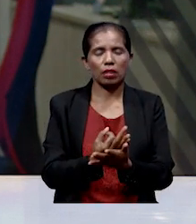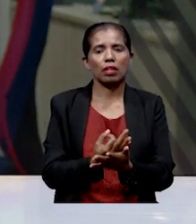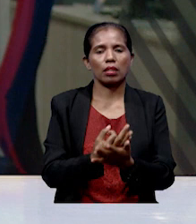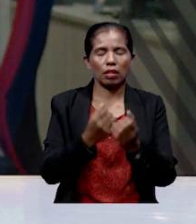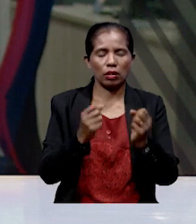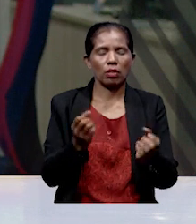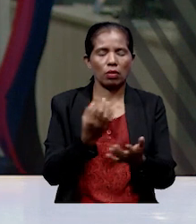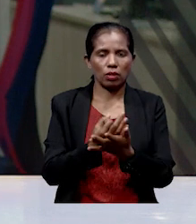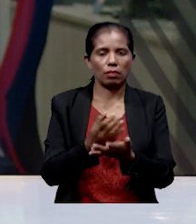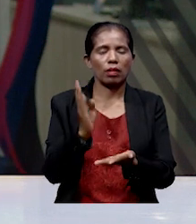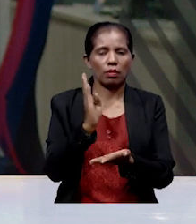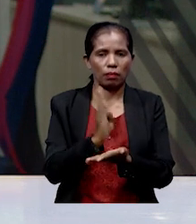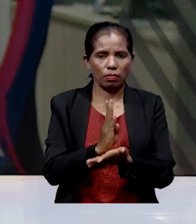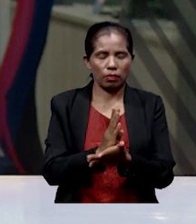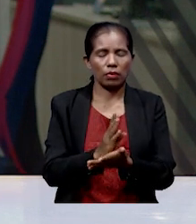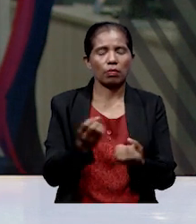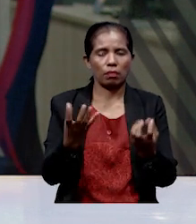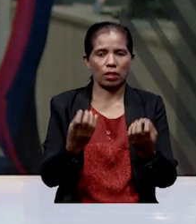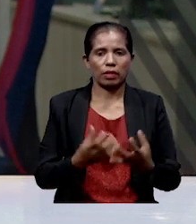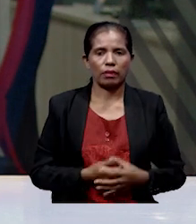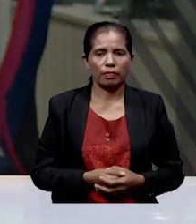berro montante boto.